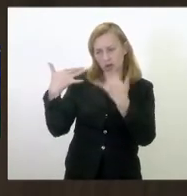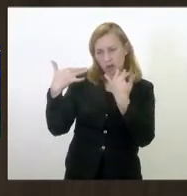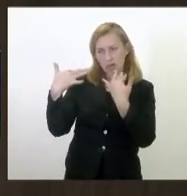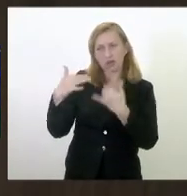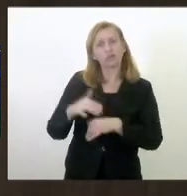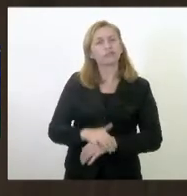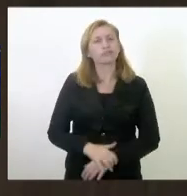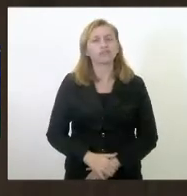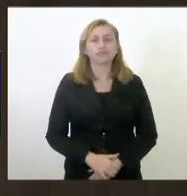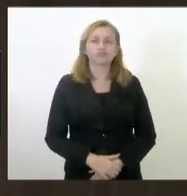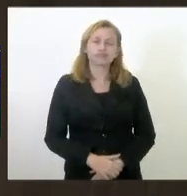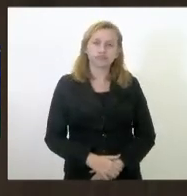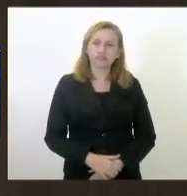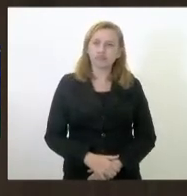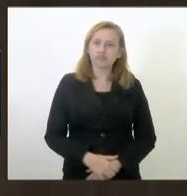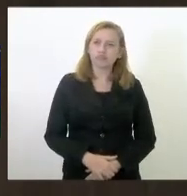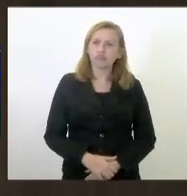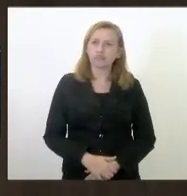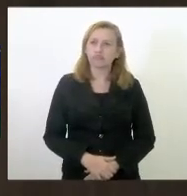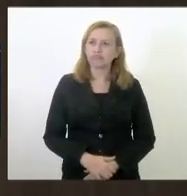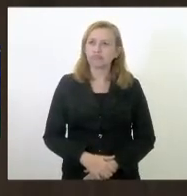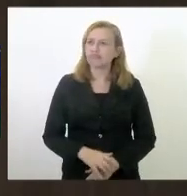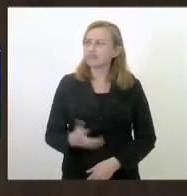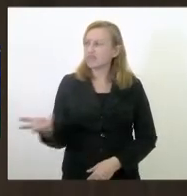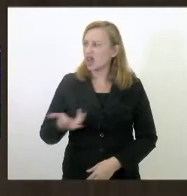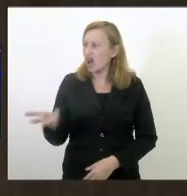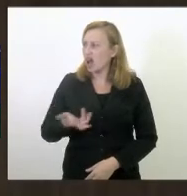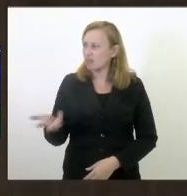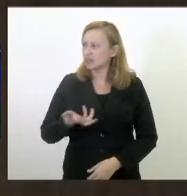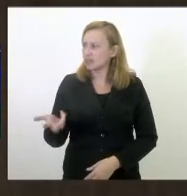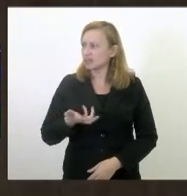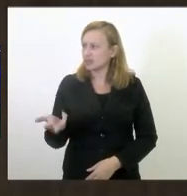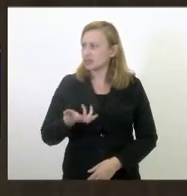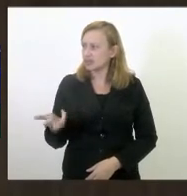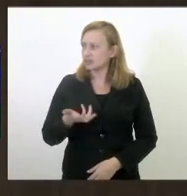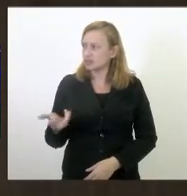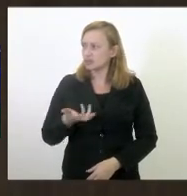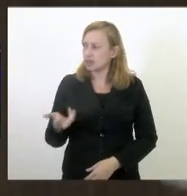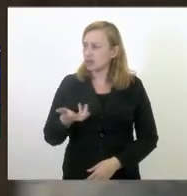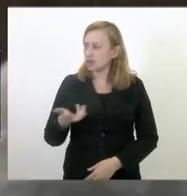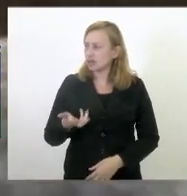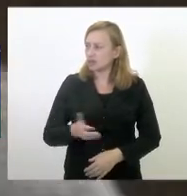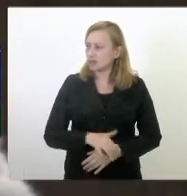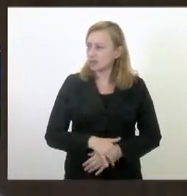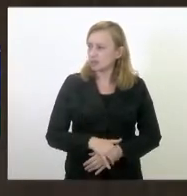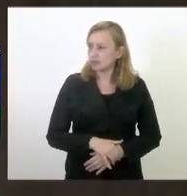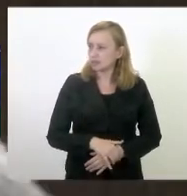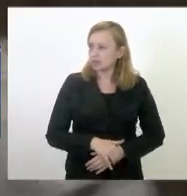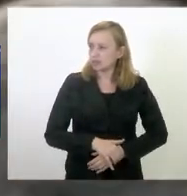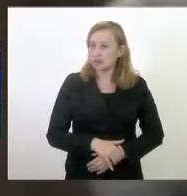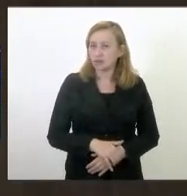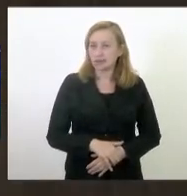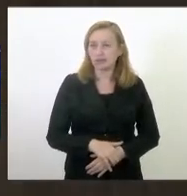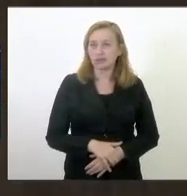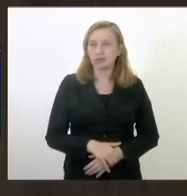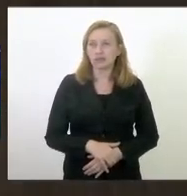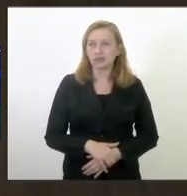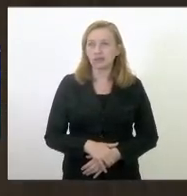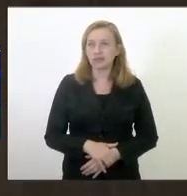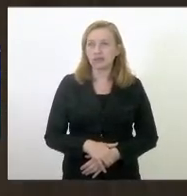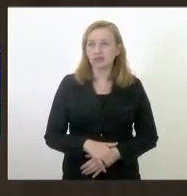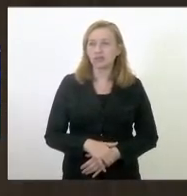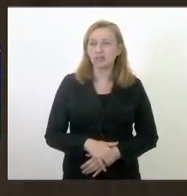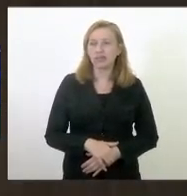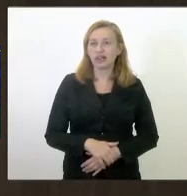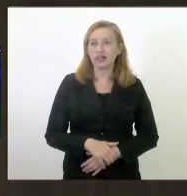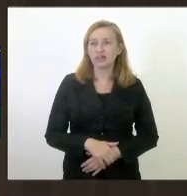Pacheco, não vai ter a velocidade desta casa e a velocidade da necessidade.